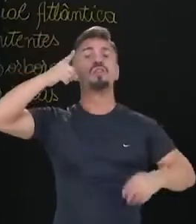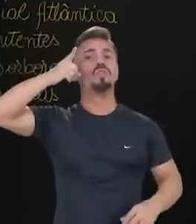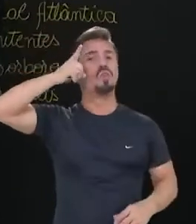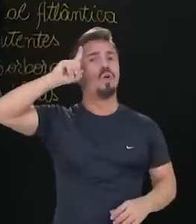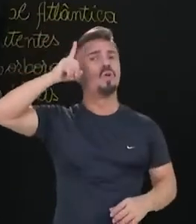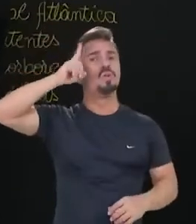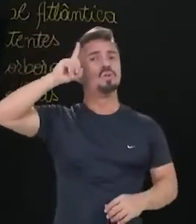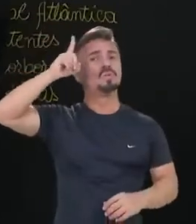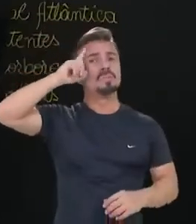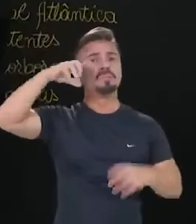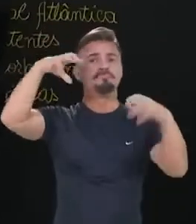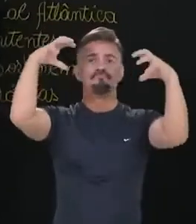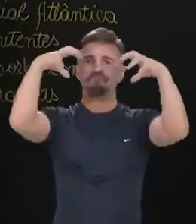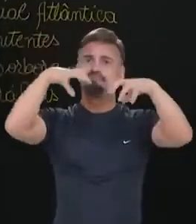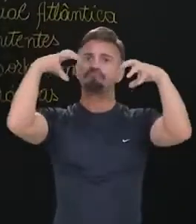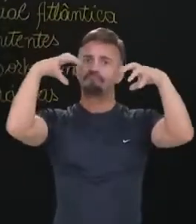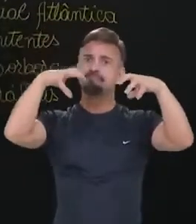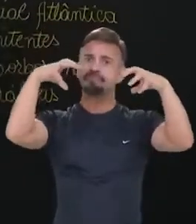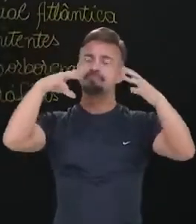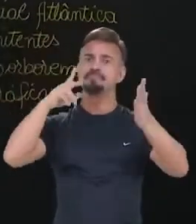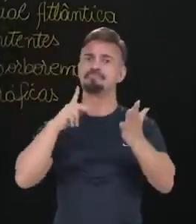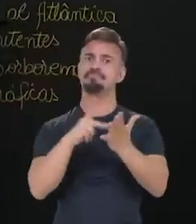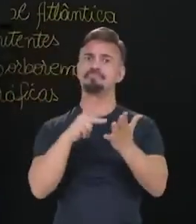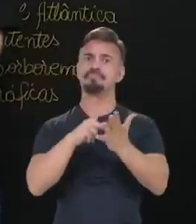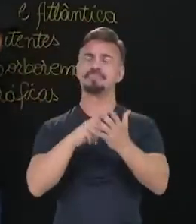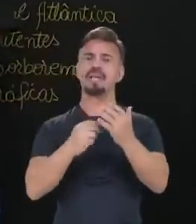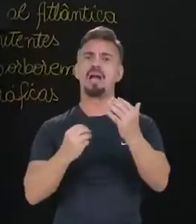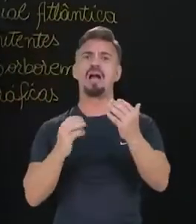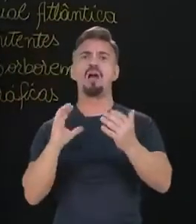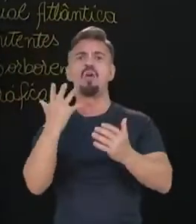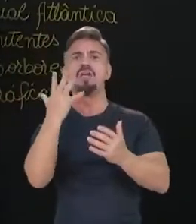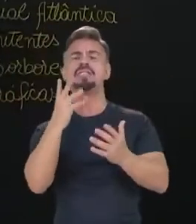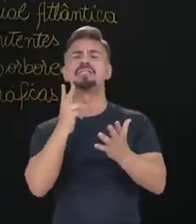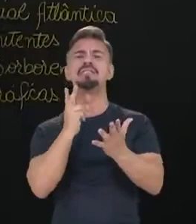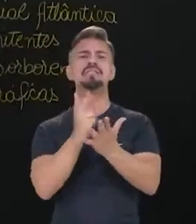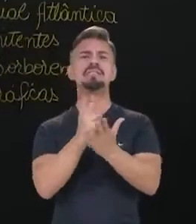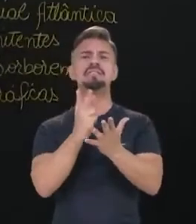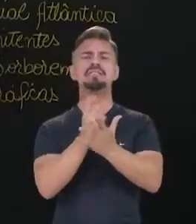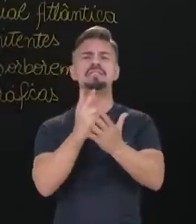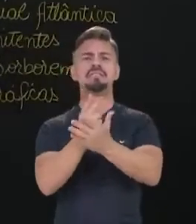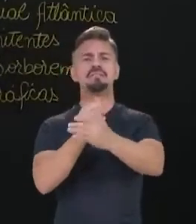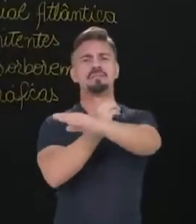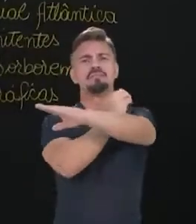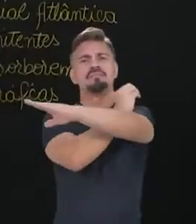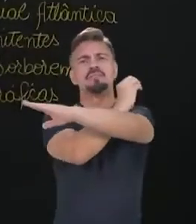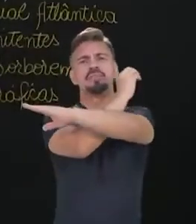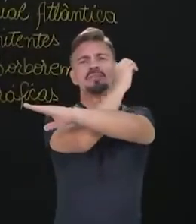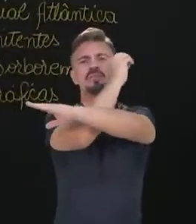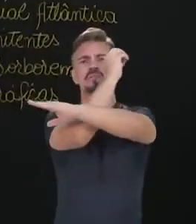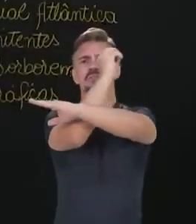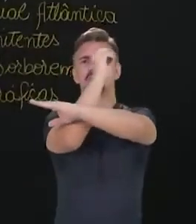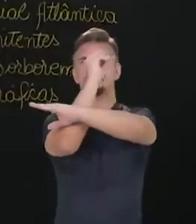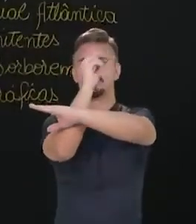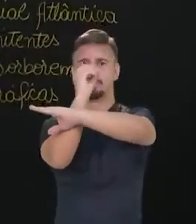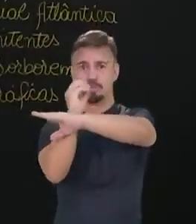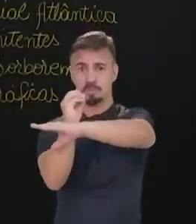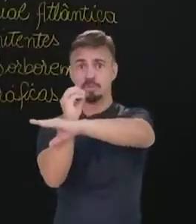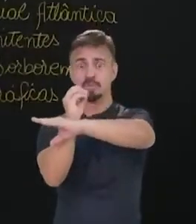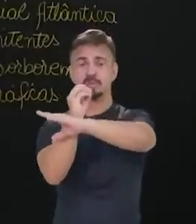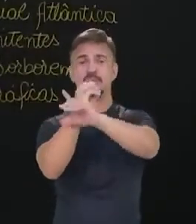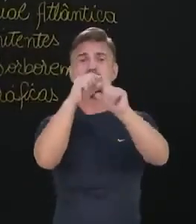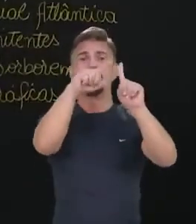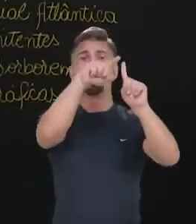dia. Porque, de fato, é aquela chuva que vai acontecer sempre no final do dia, quando há uma pequena baixa